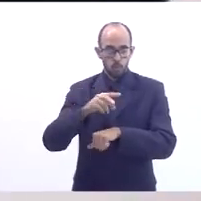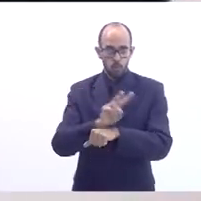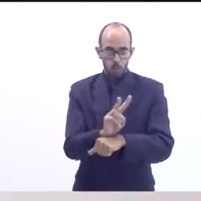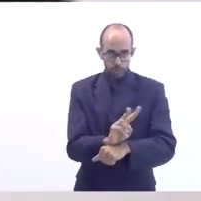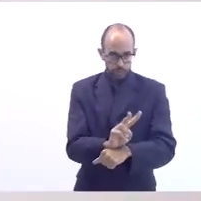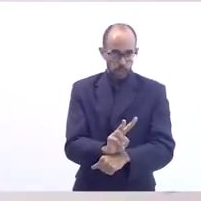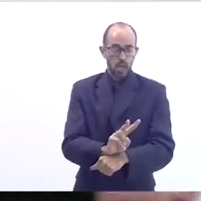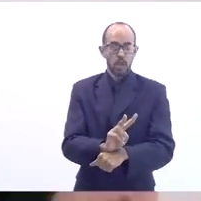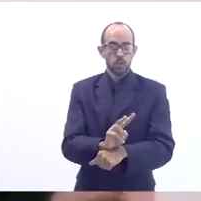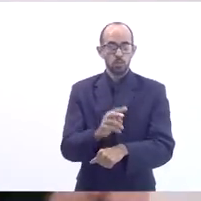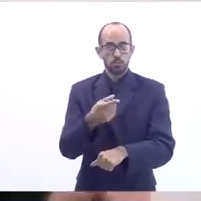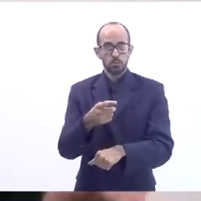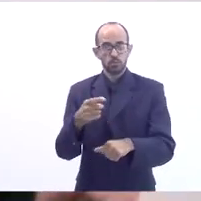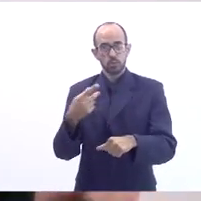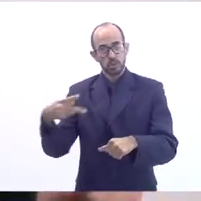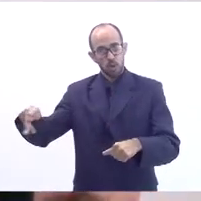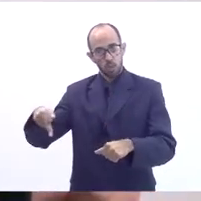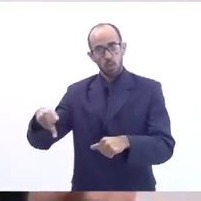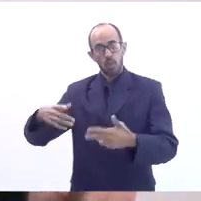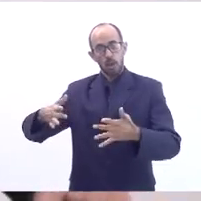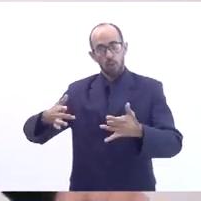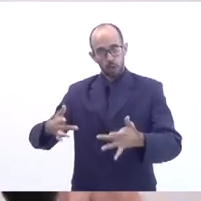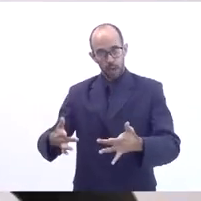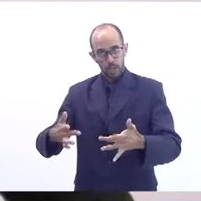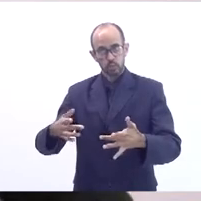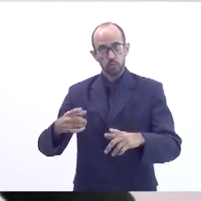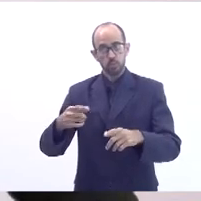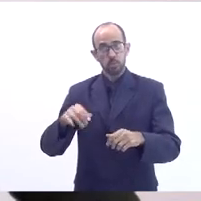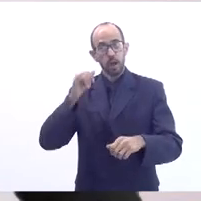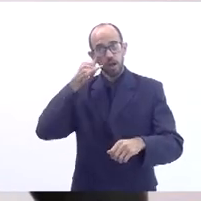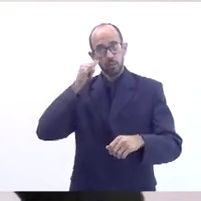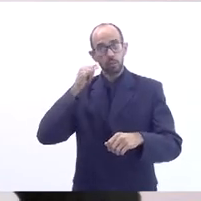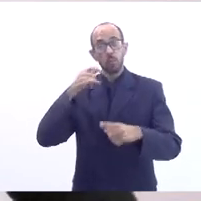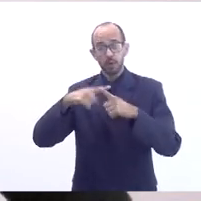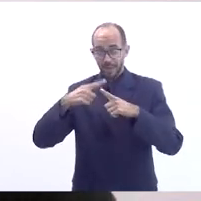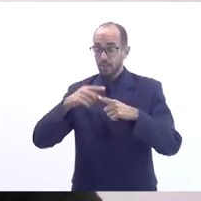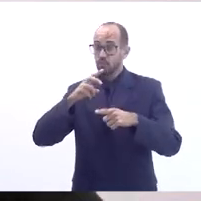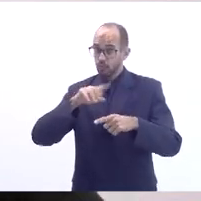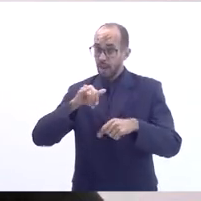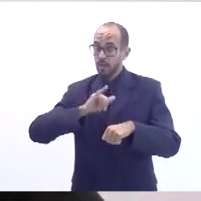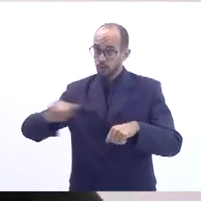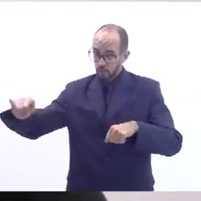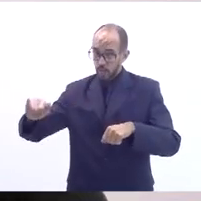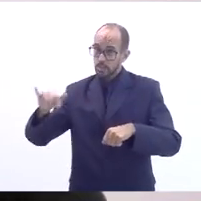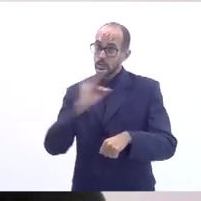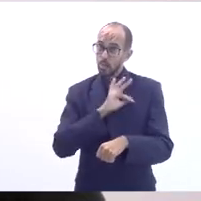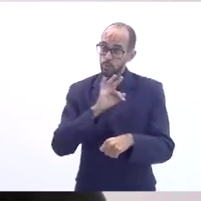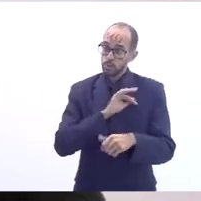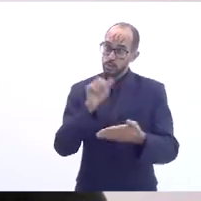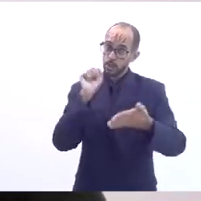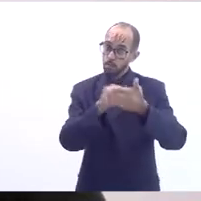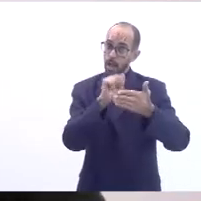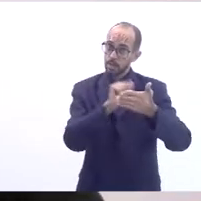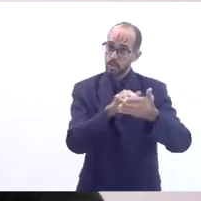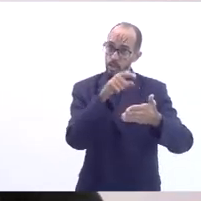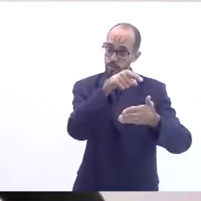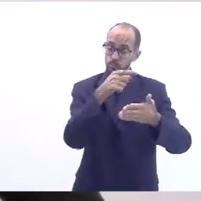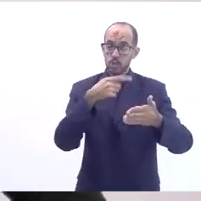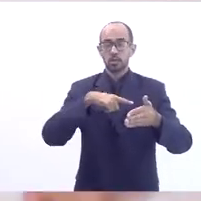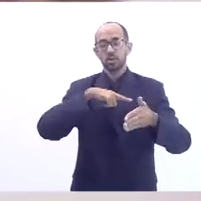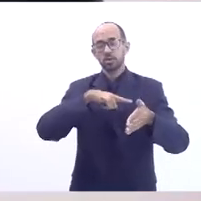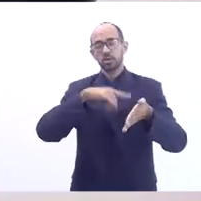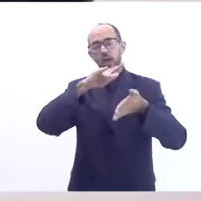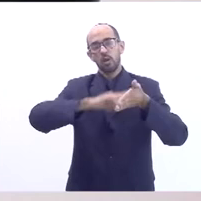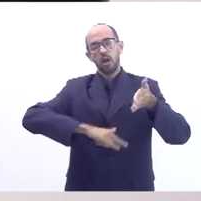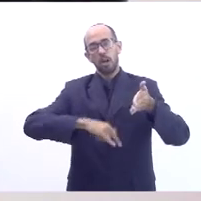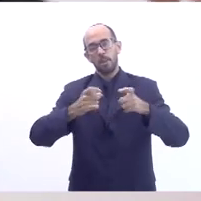denúncia com seu ex-namorado que denuncia né porque se a polícia chegar na porta da sua casa você tem que ter a convicção aqui ó tem uma